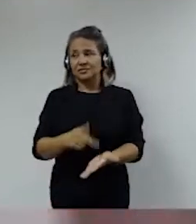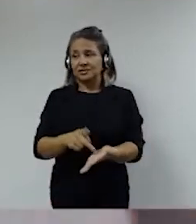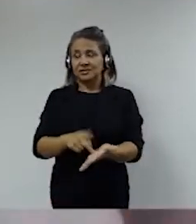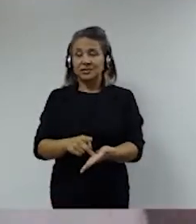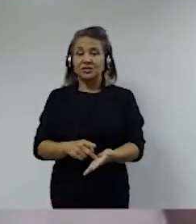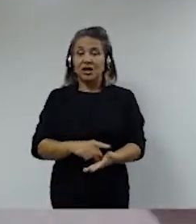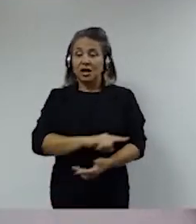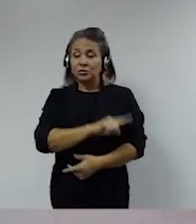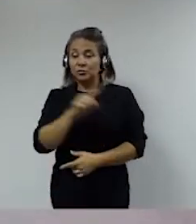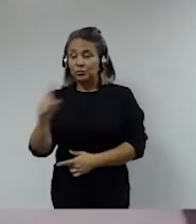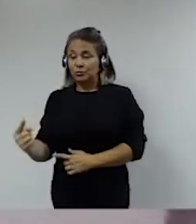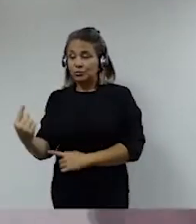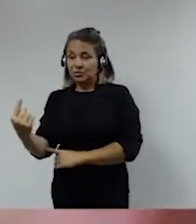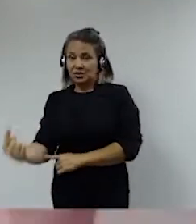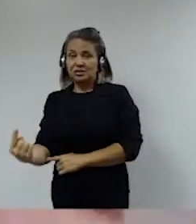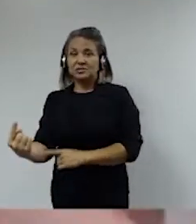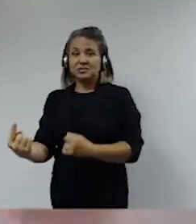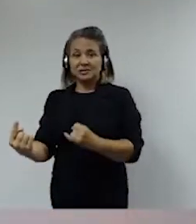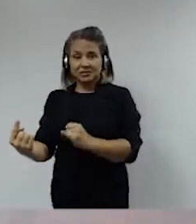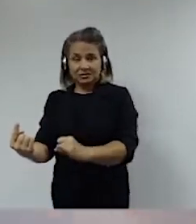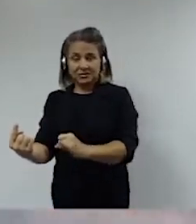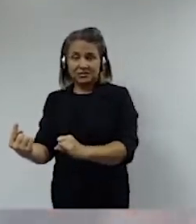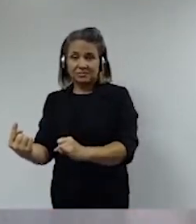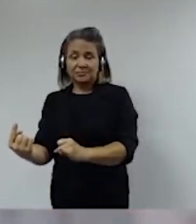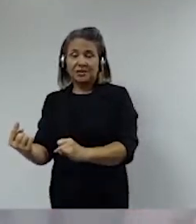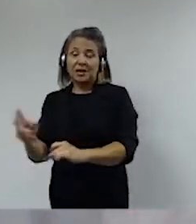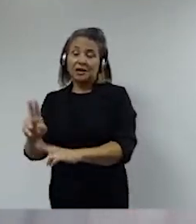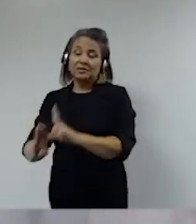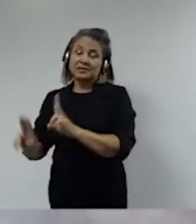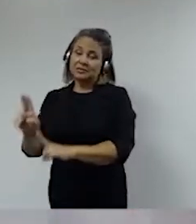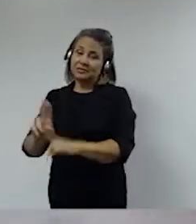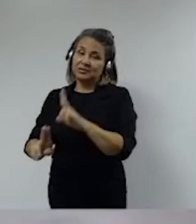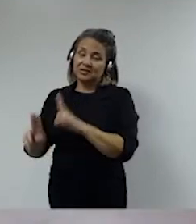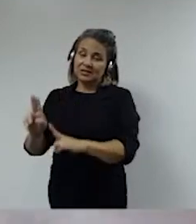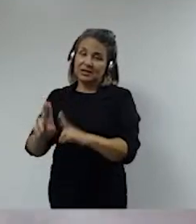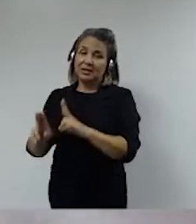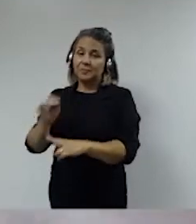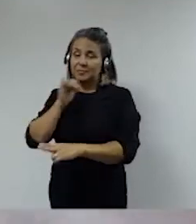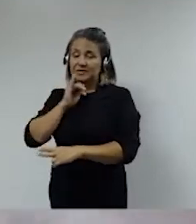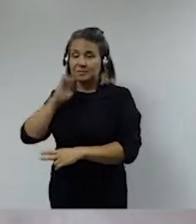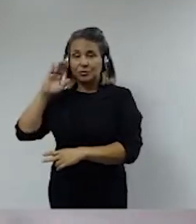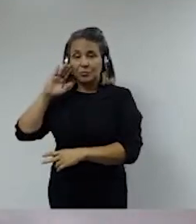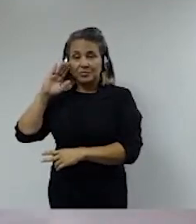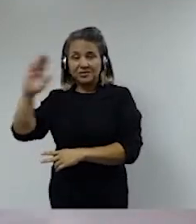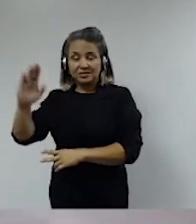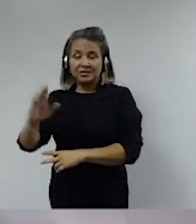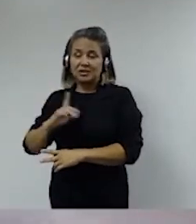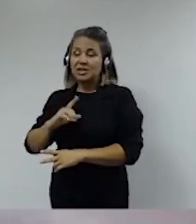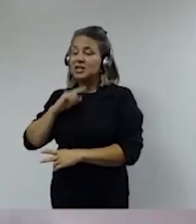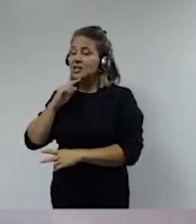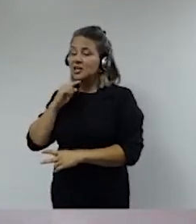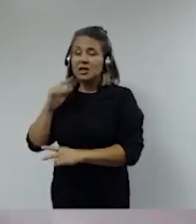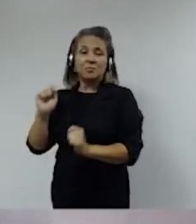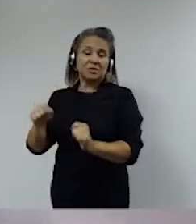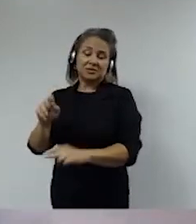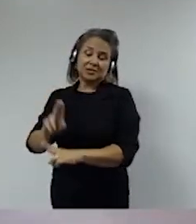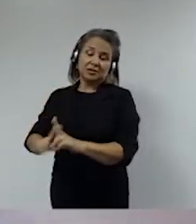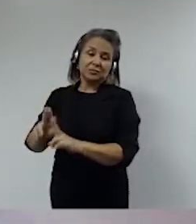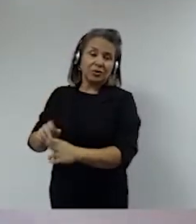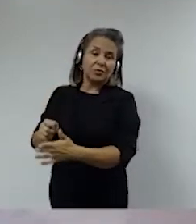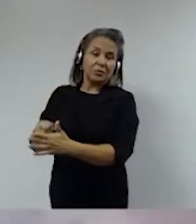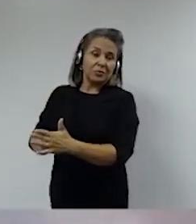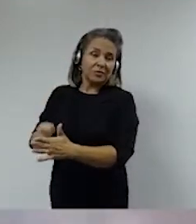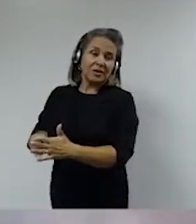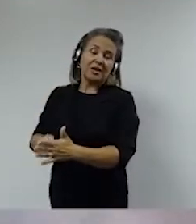Ao outro lado, se você também se você usar a premissa ou partir da premissa que ninguém pode ser molestado, da